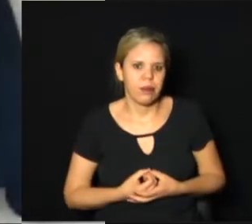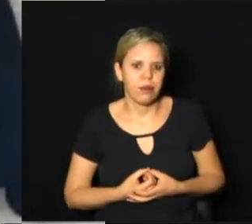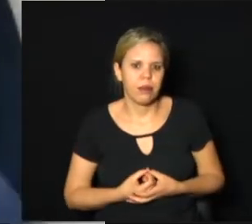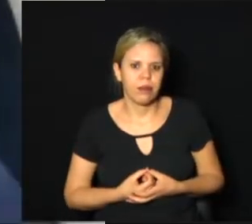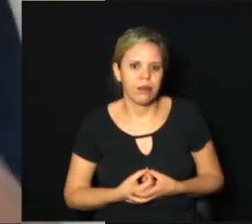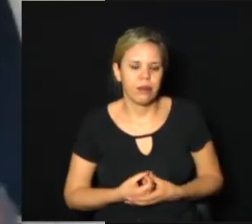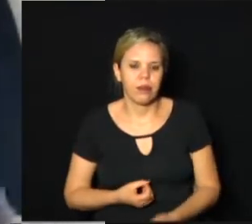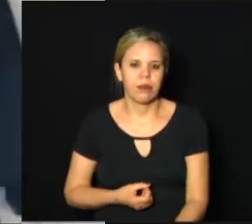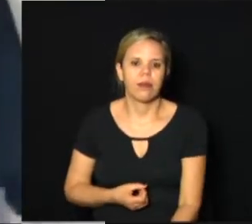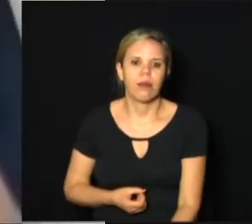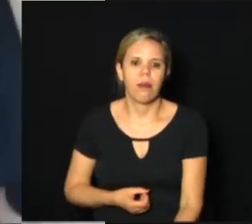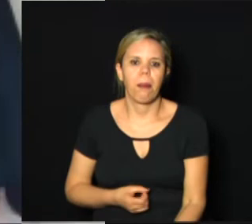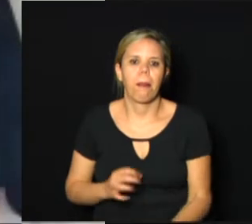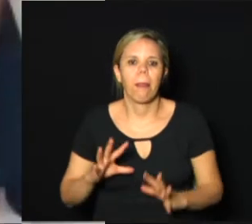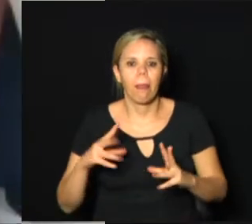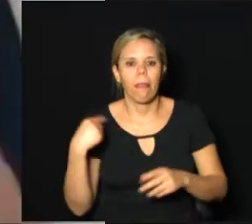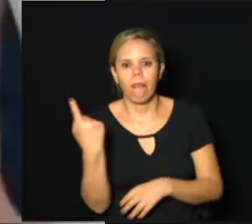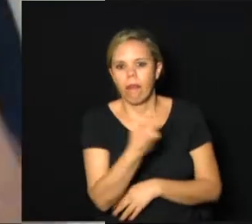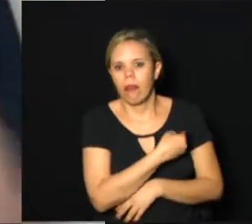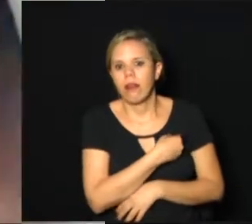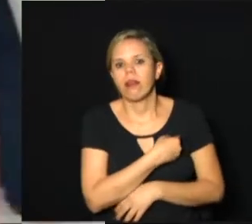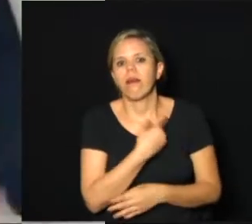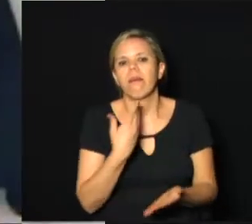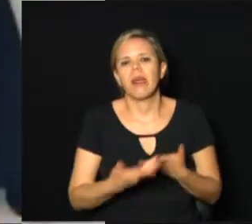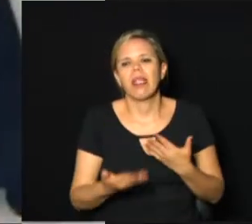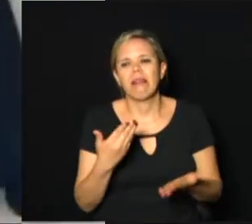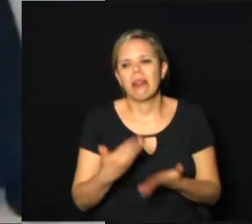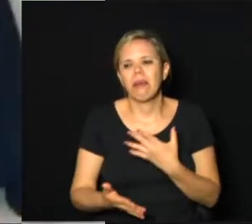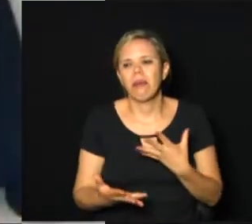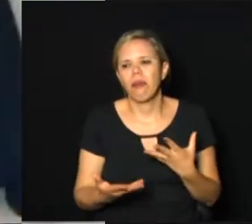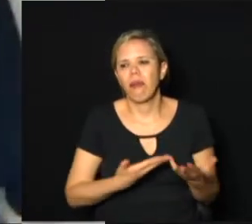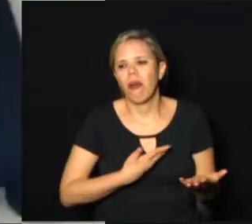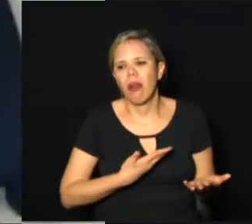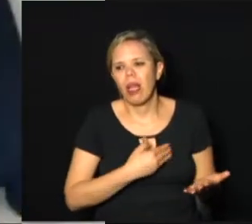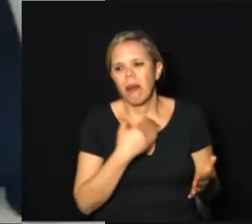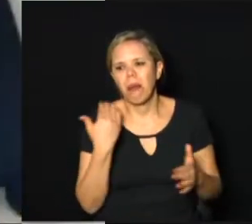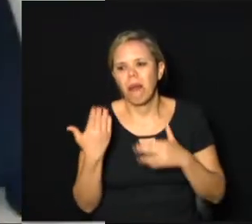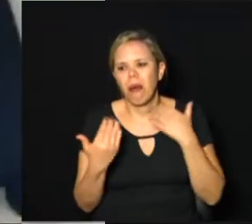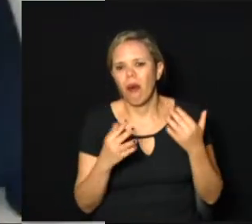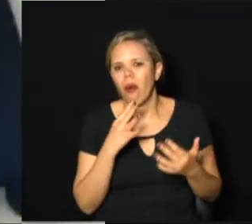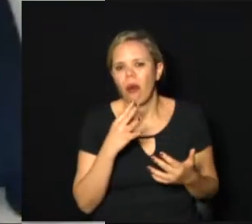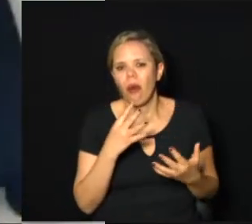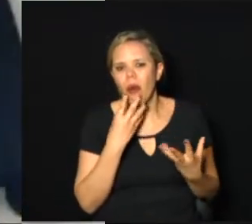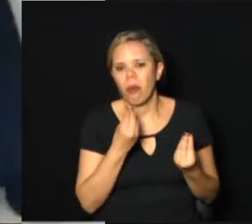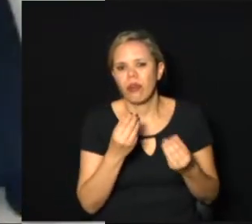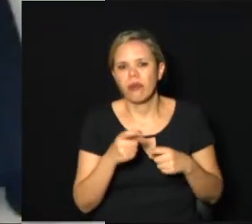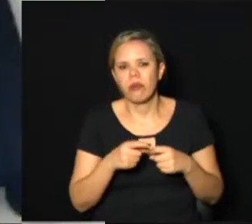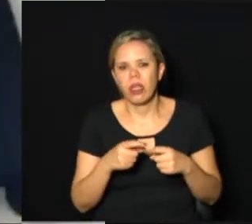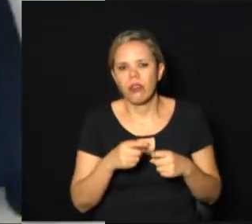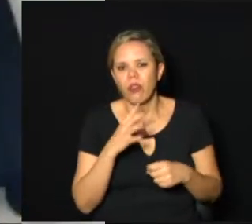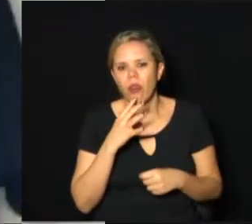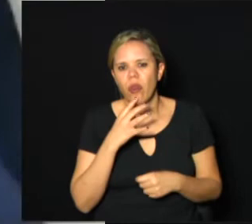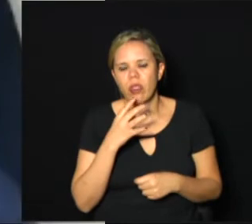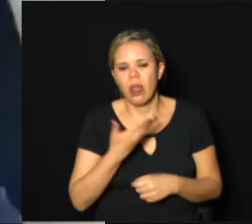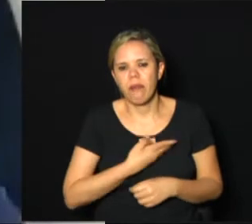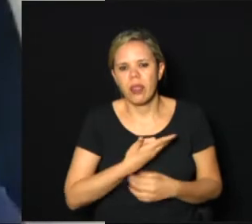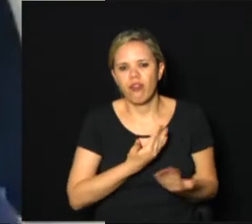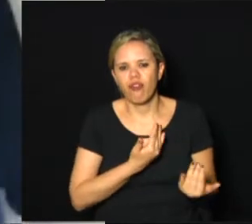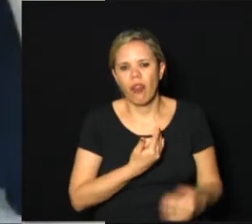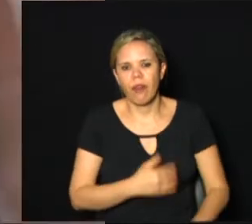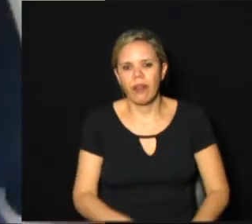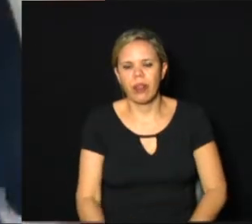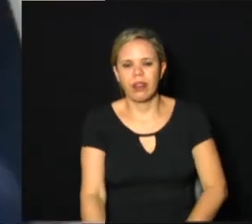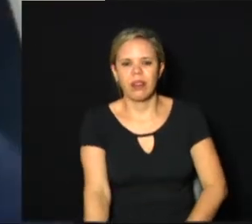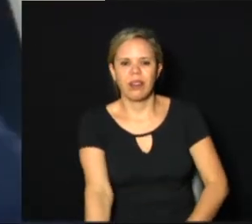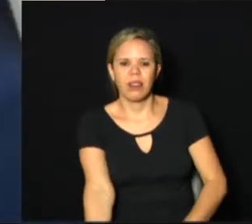dramática. Todos nós perdemos colegas. Todos nós. Eu conheço médicos que morreram. Médico jovem. Eu